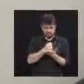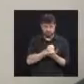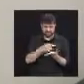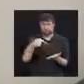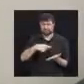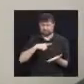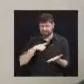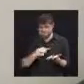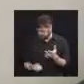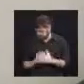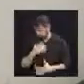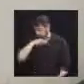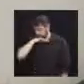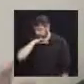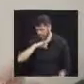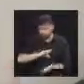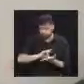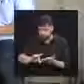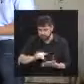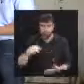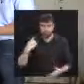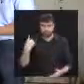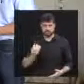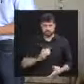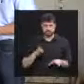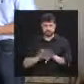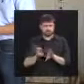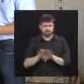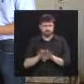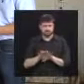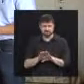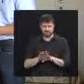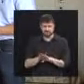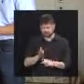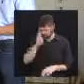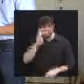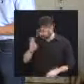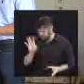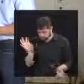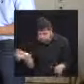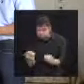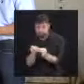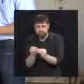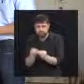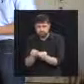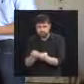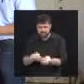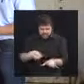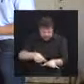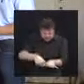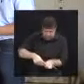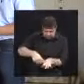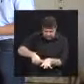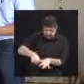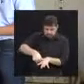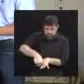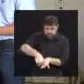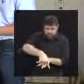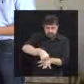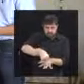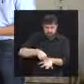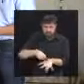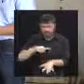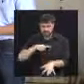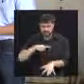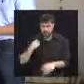efeitos colaterais. Isso não, a gente utiliza. No fundo, resumindo tudo, cada pontinho, nós temos a nossa